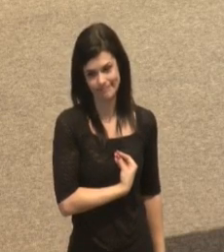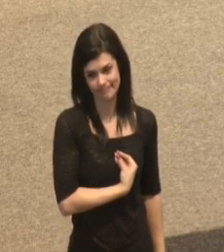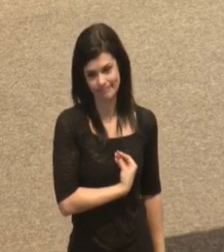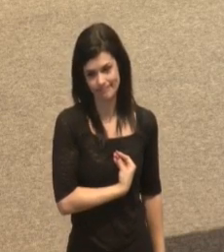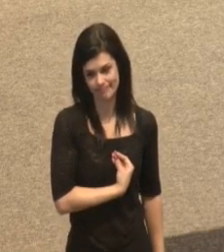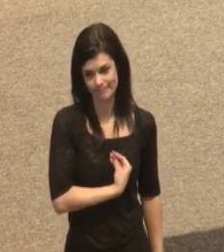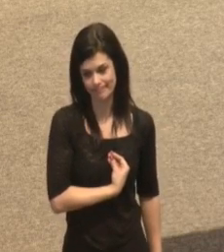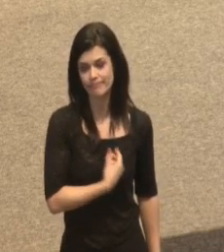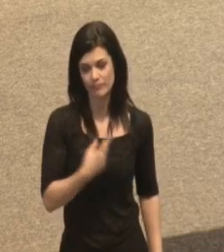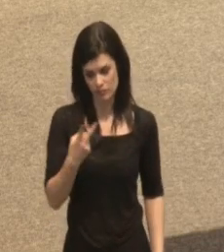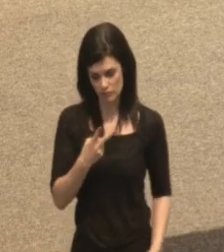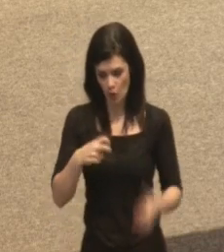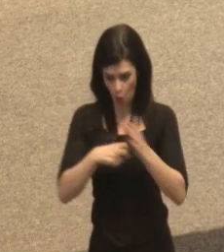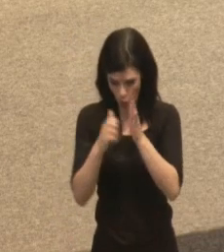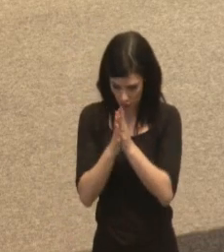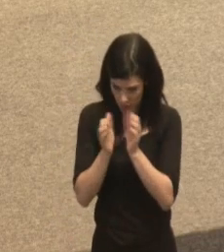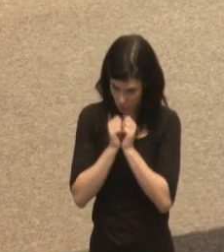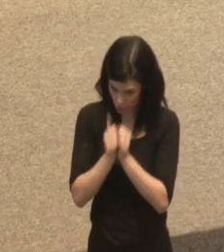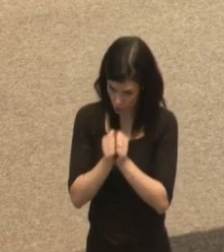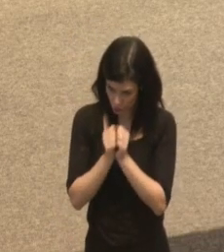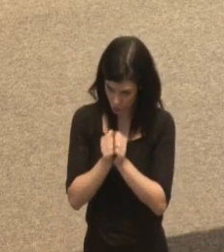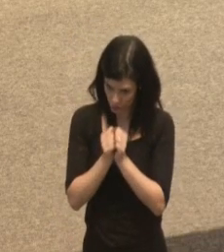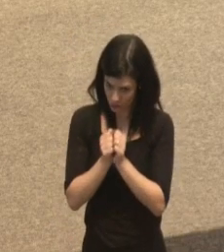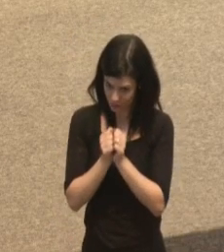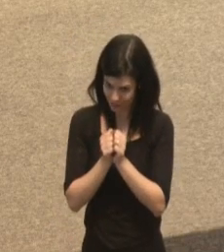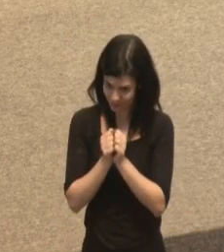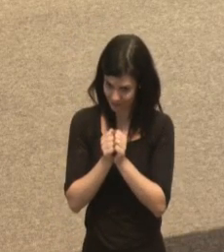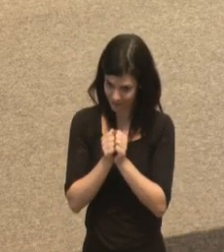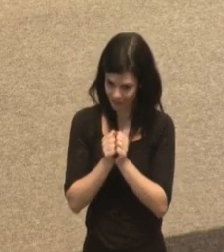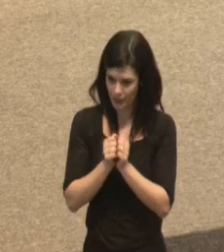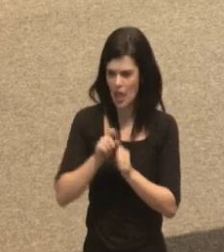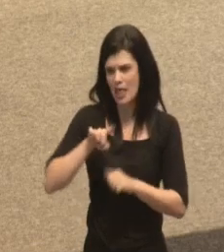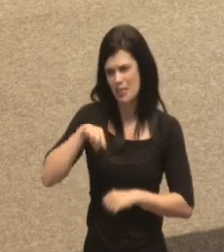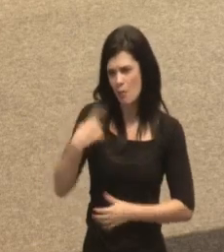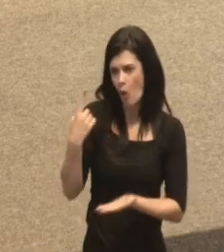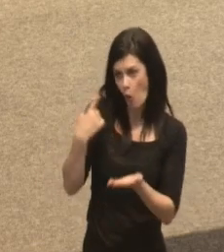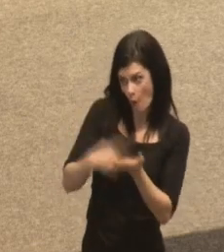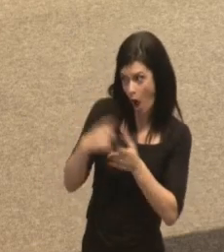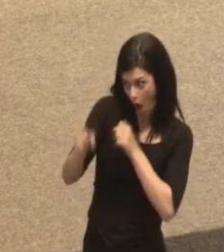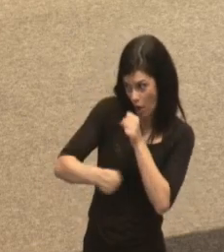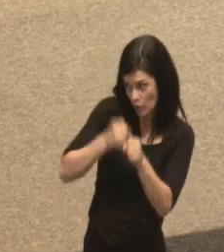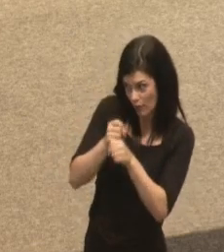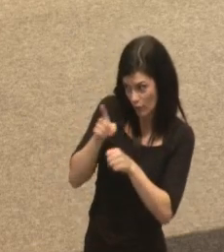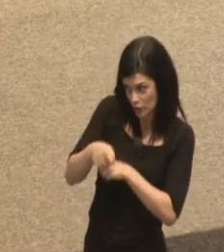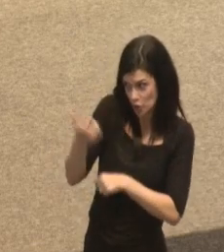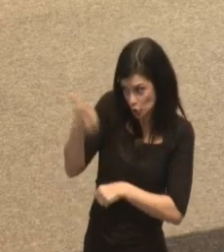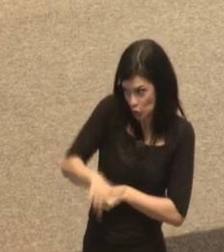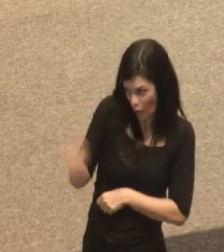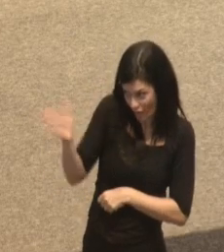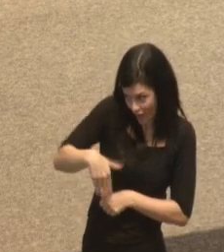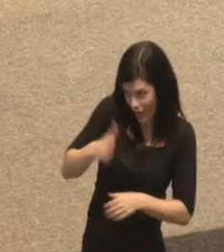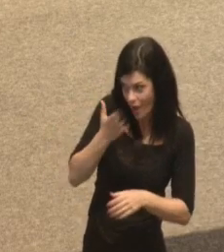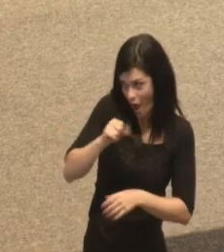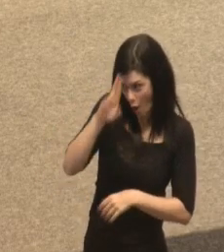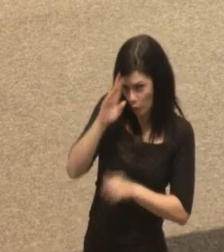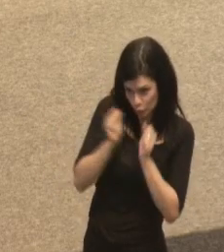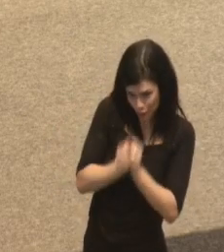Orei com aquele moço. Depois ele voltou, combinei com ele, ano que vem você aparece aqui para almoçar